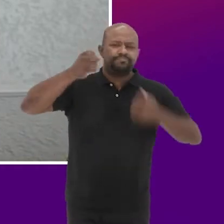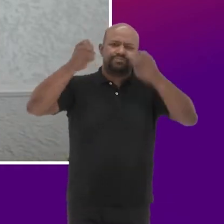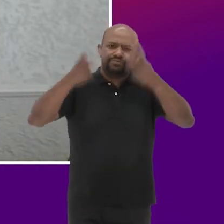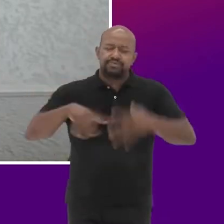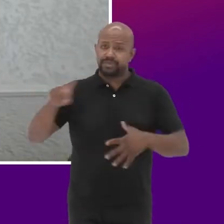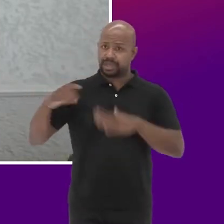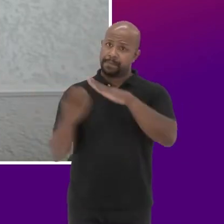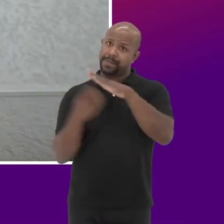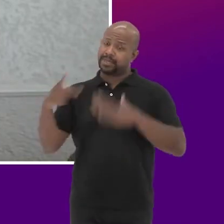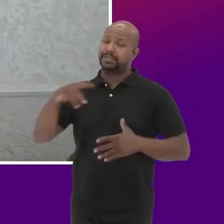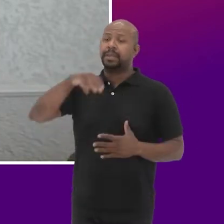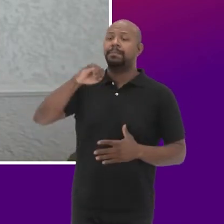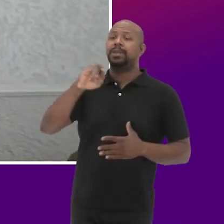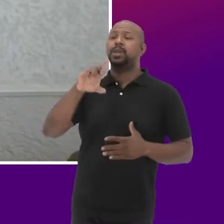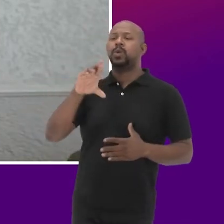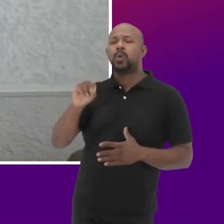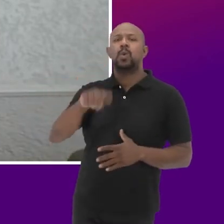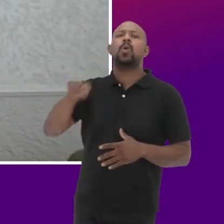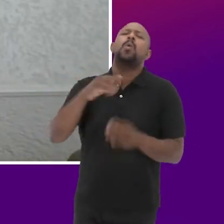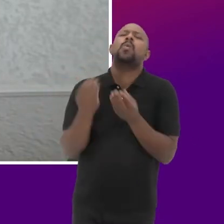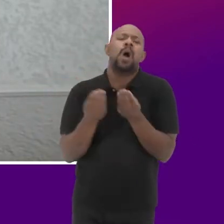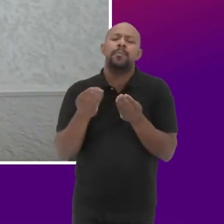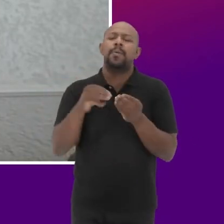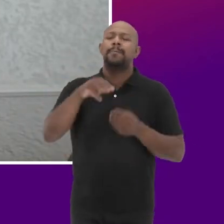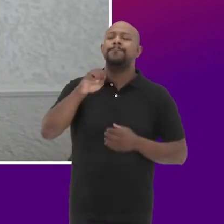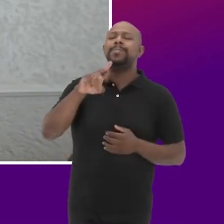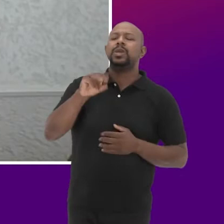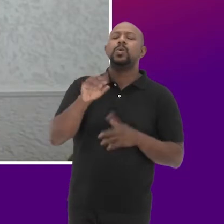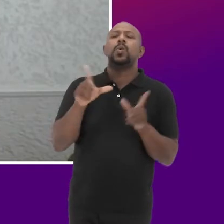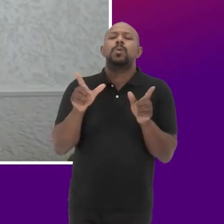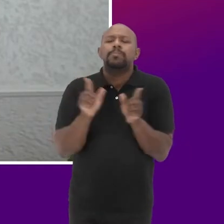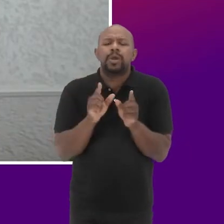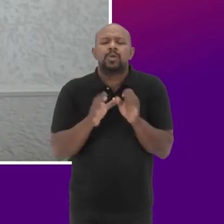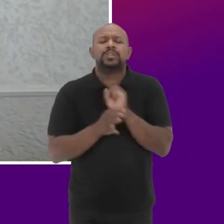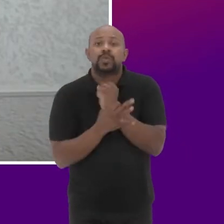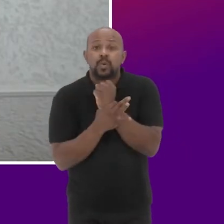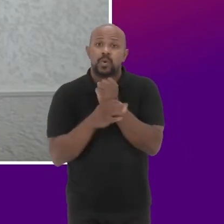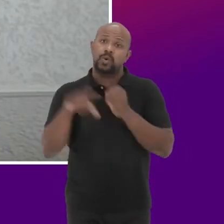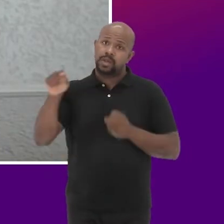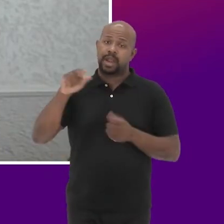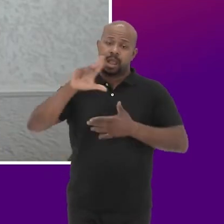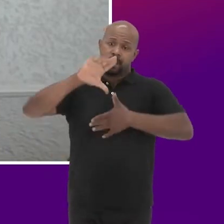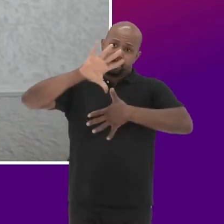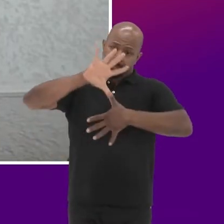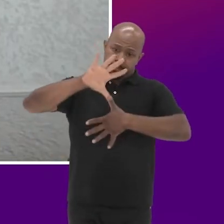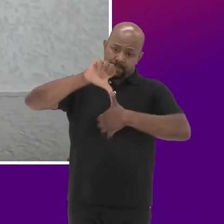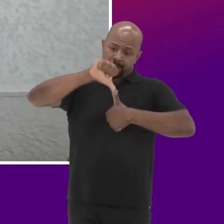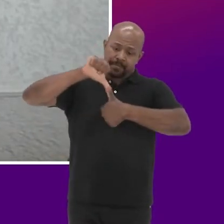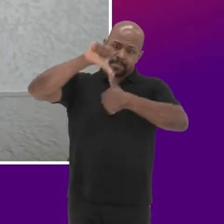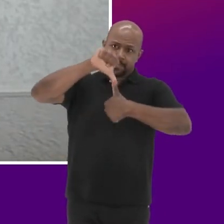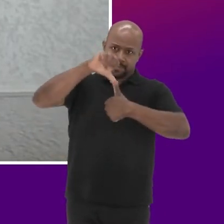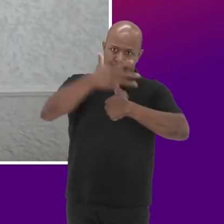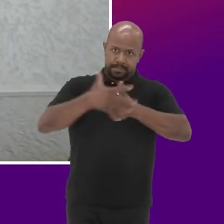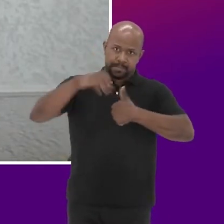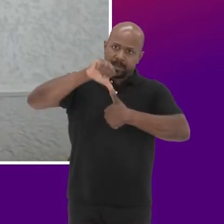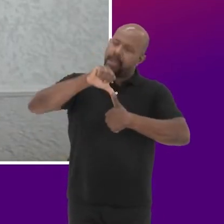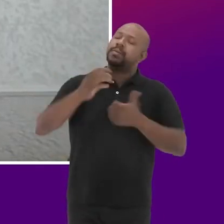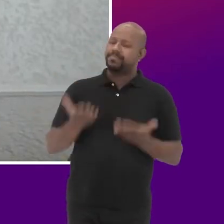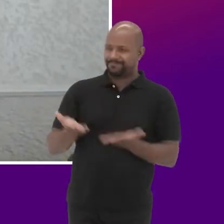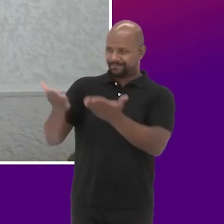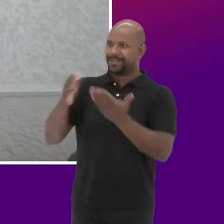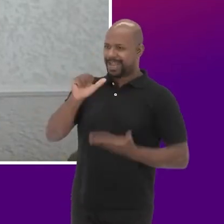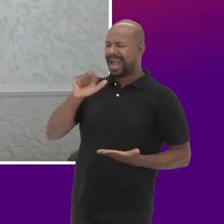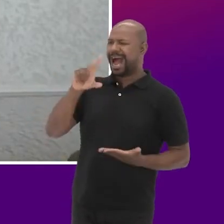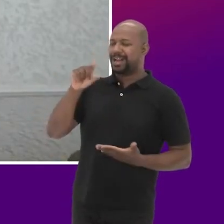a experiência da MicroRisk com microseguros paramétricos na América Central. A palavra está com